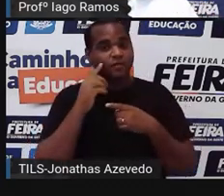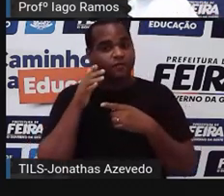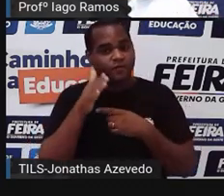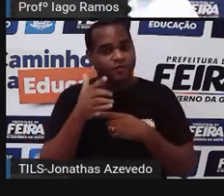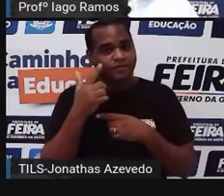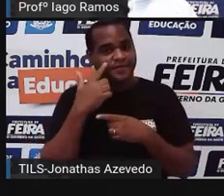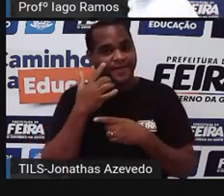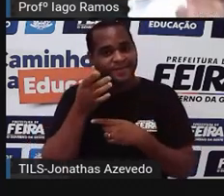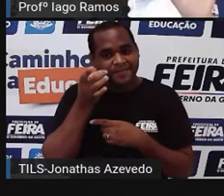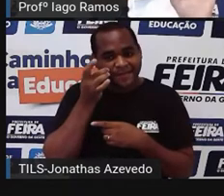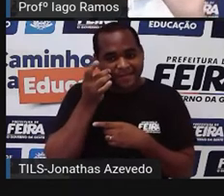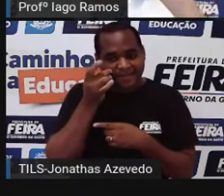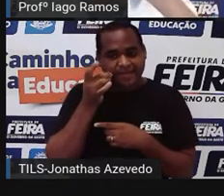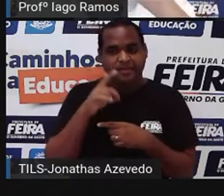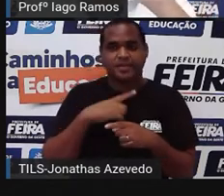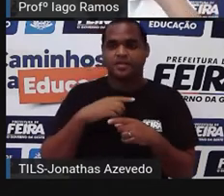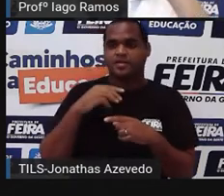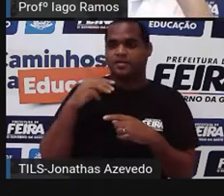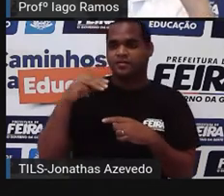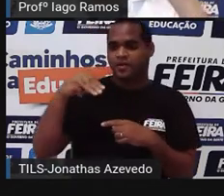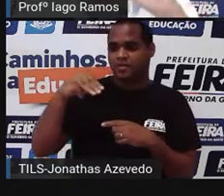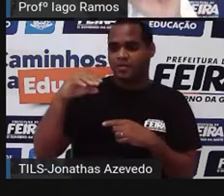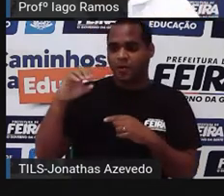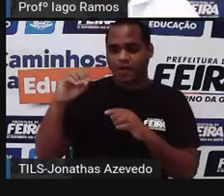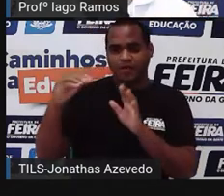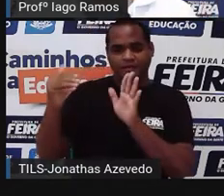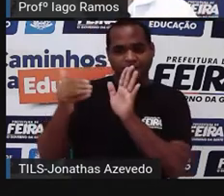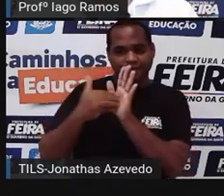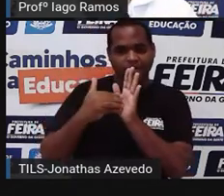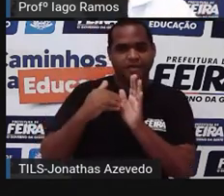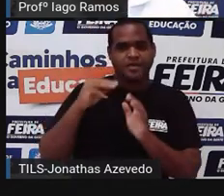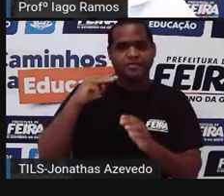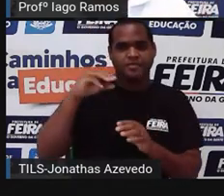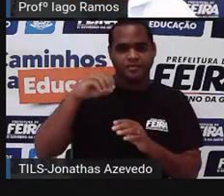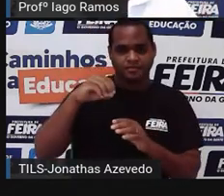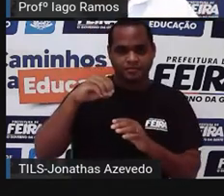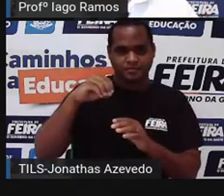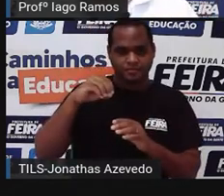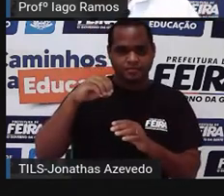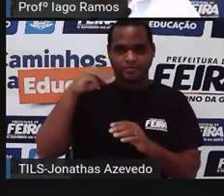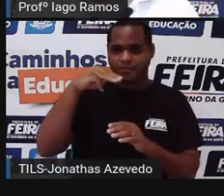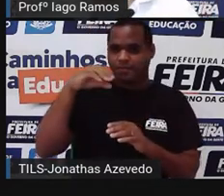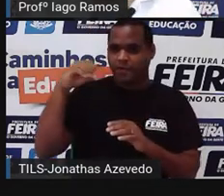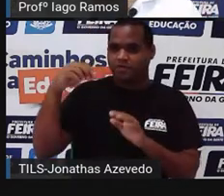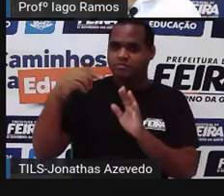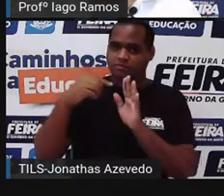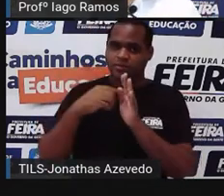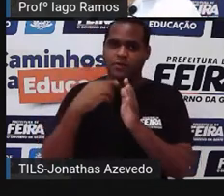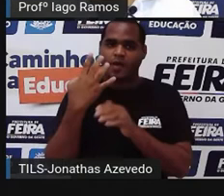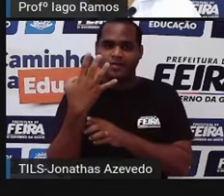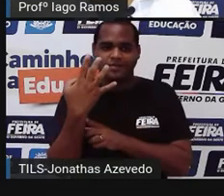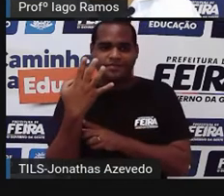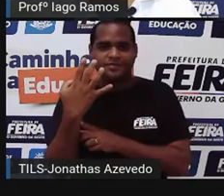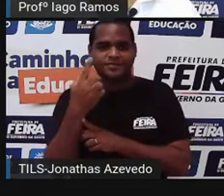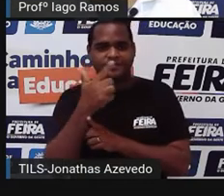triângulo menor do M ao lado mede 4 o que corresponde no grande ao lado